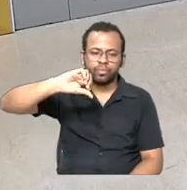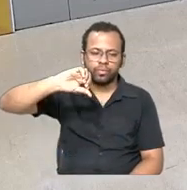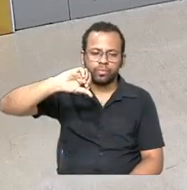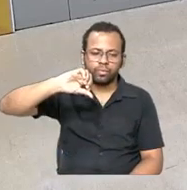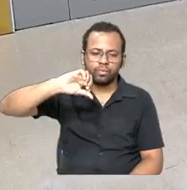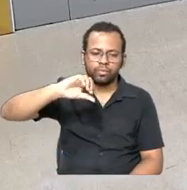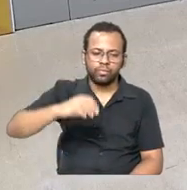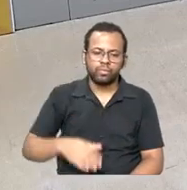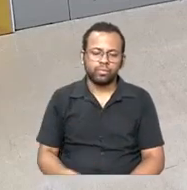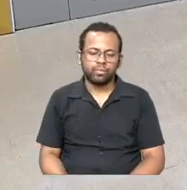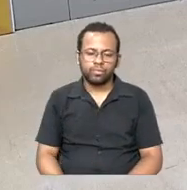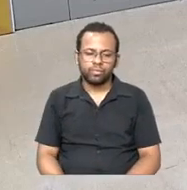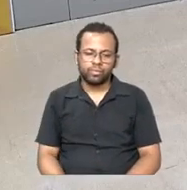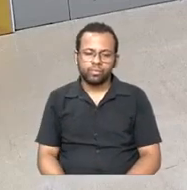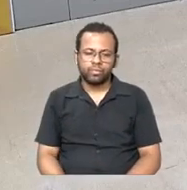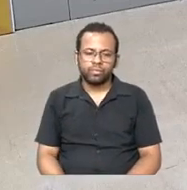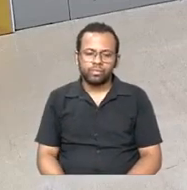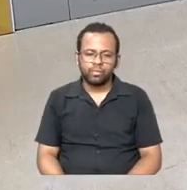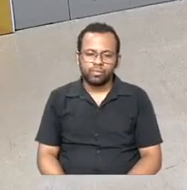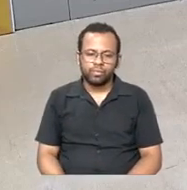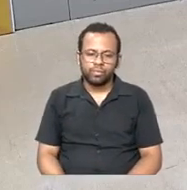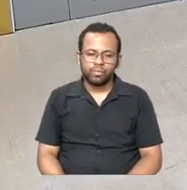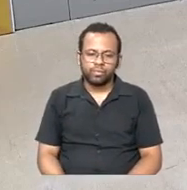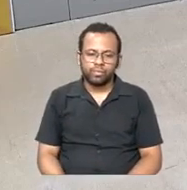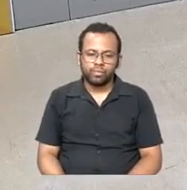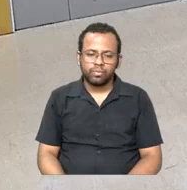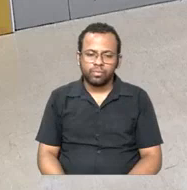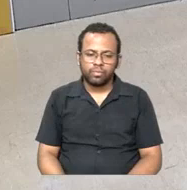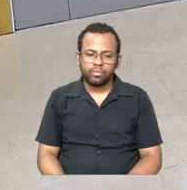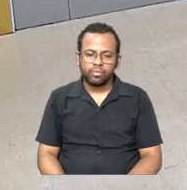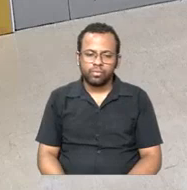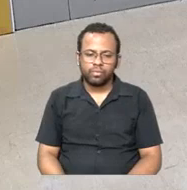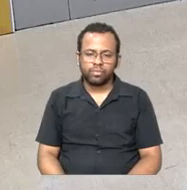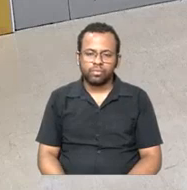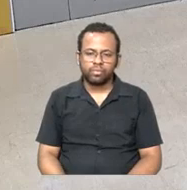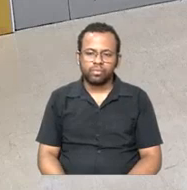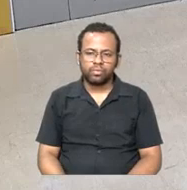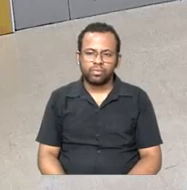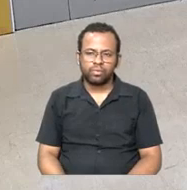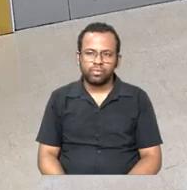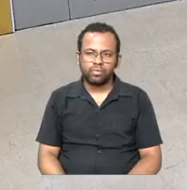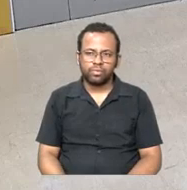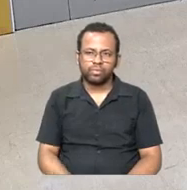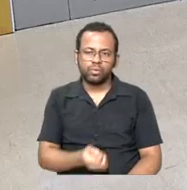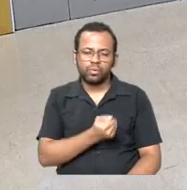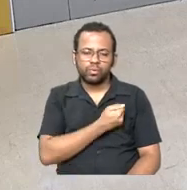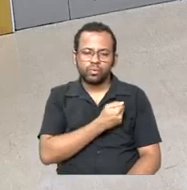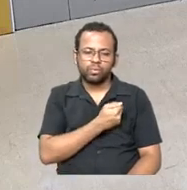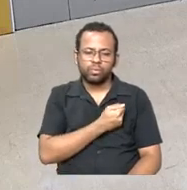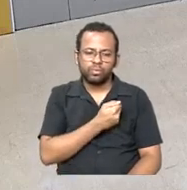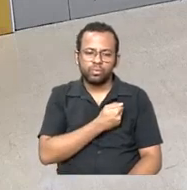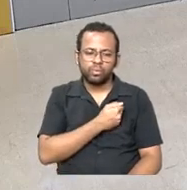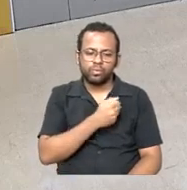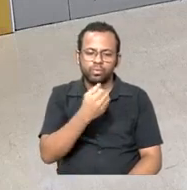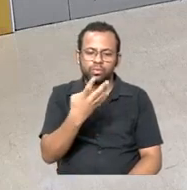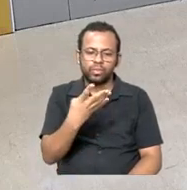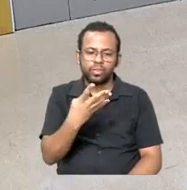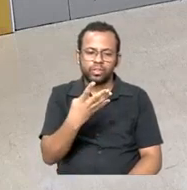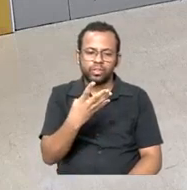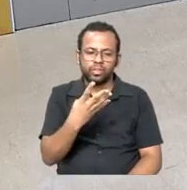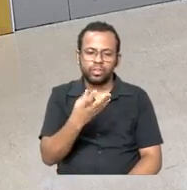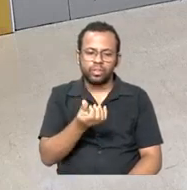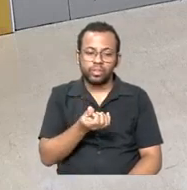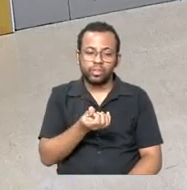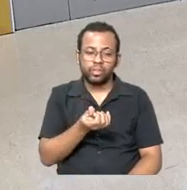você tava esperando procurou aí no seu título Eu tenho nove marque o número 9 marque 46 46